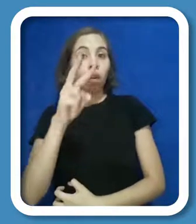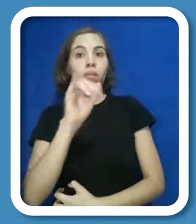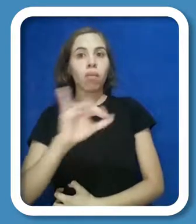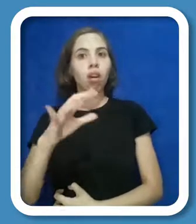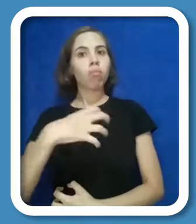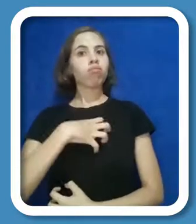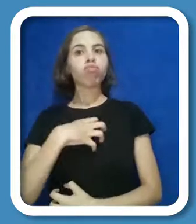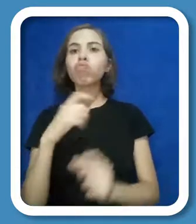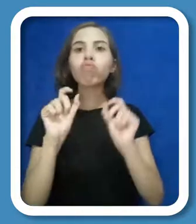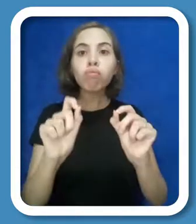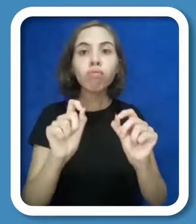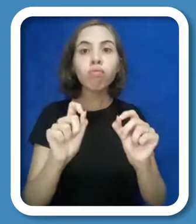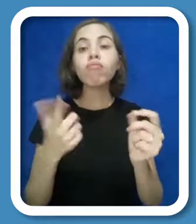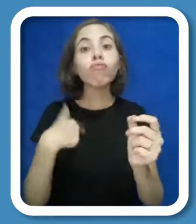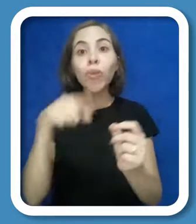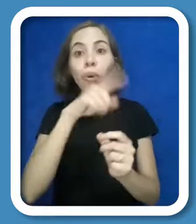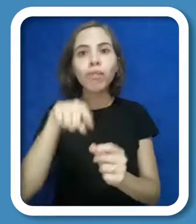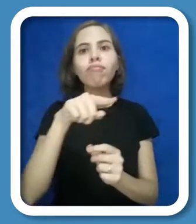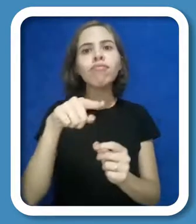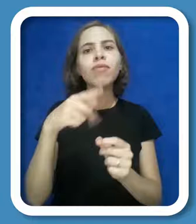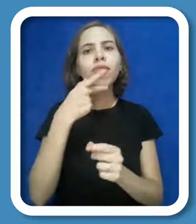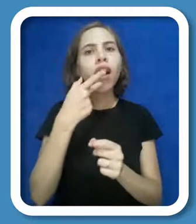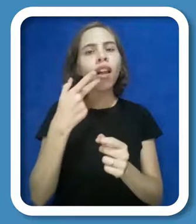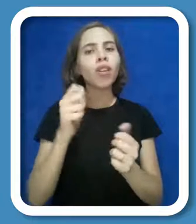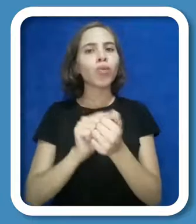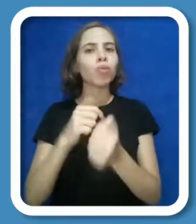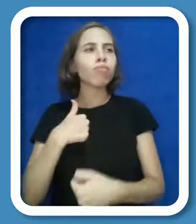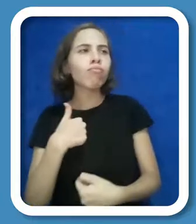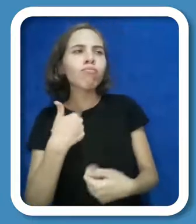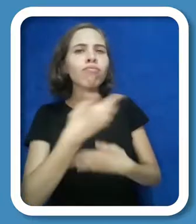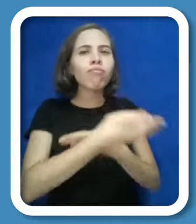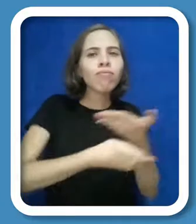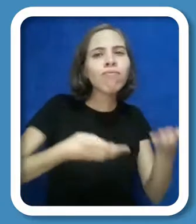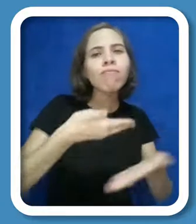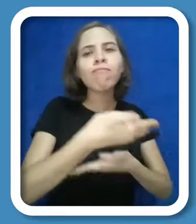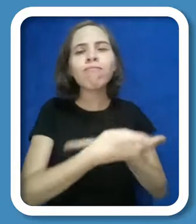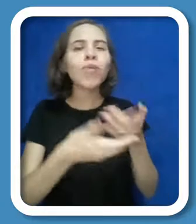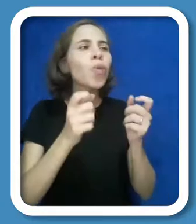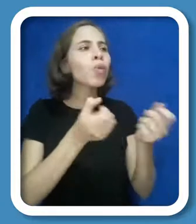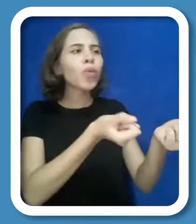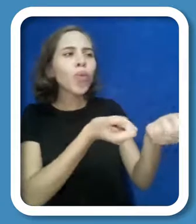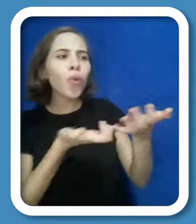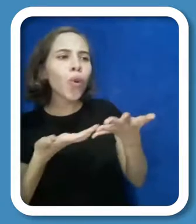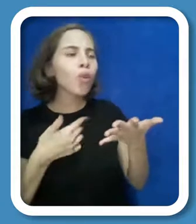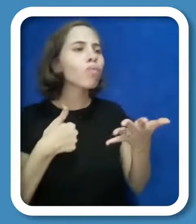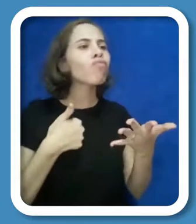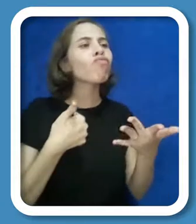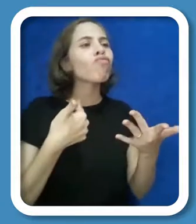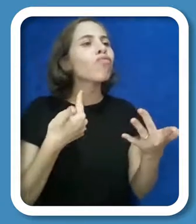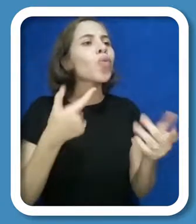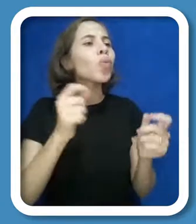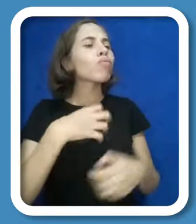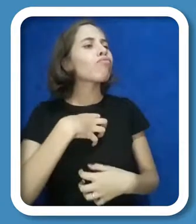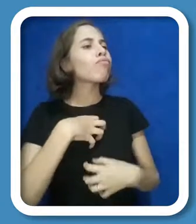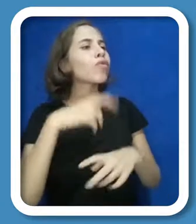essa imagem. Eu queria que vocês falassem um pouco comigo, contassem um pouco para mim do que vocês sentem vendo essa